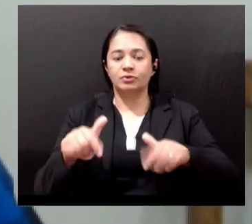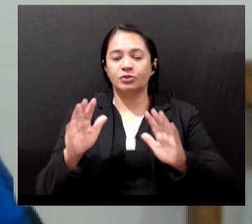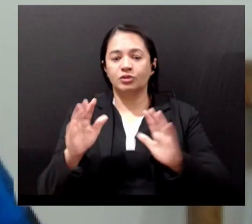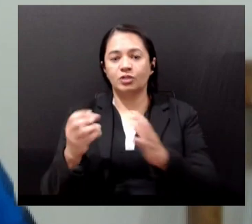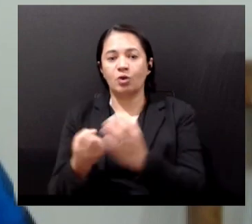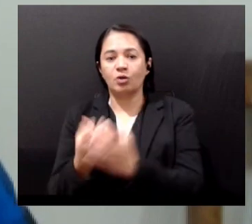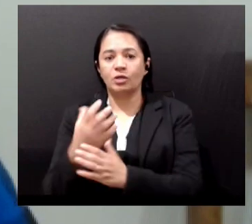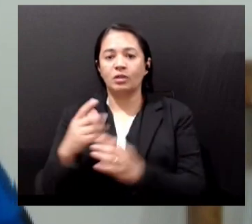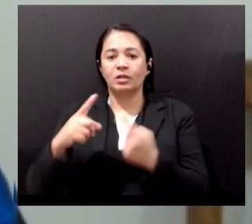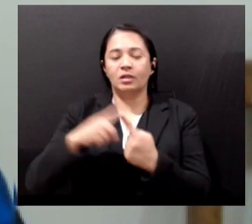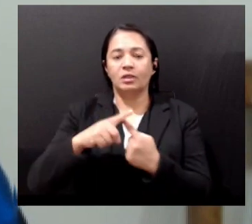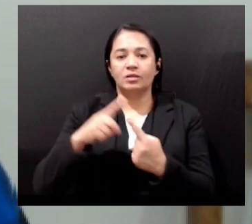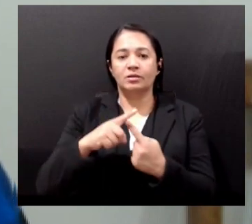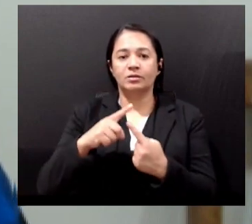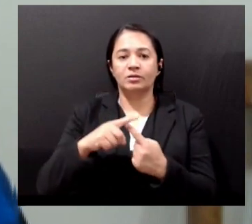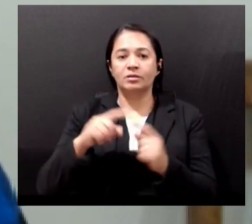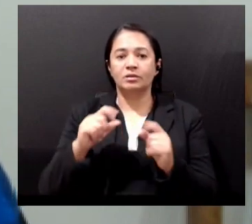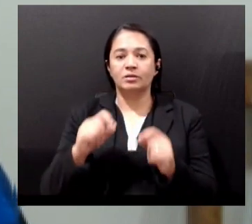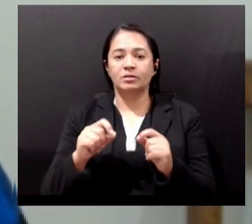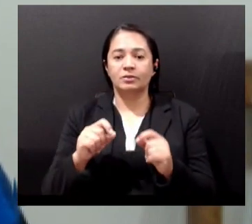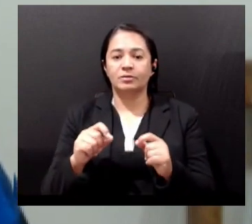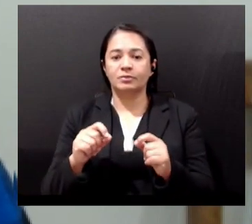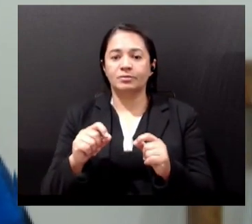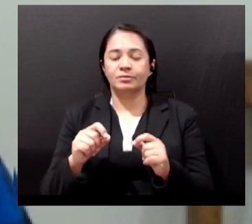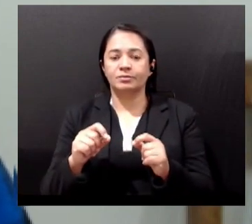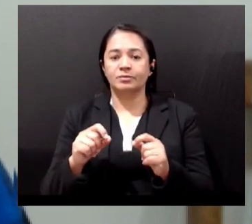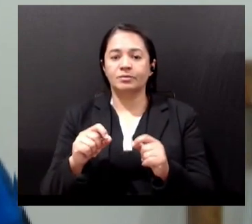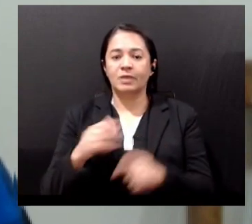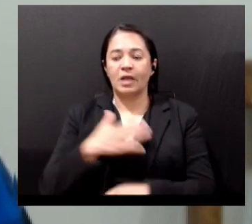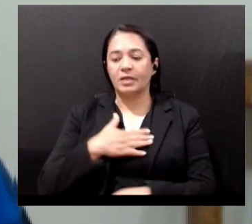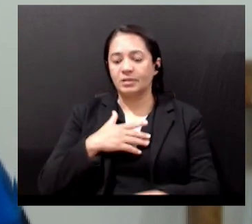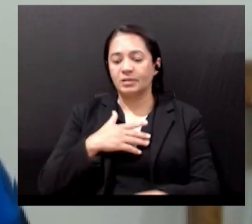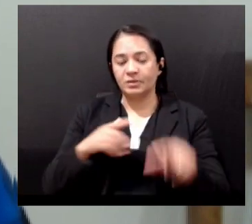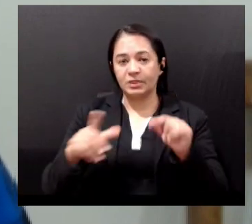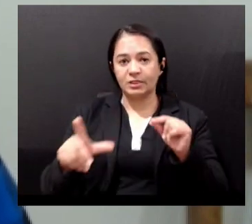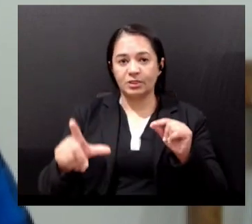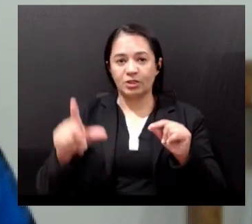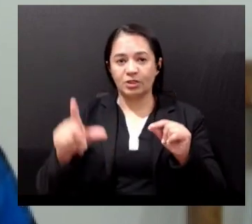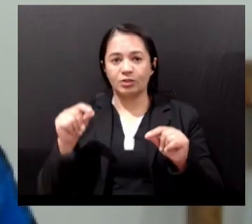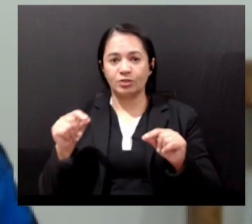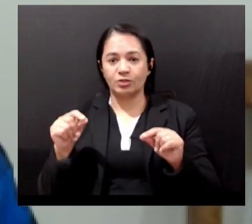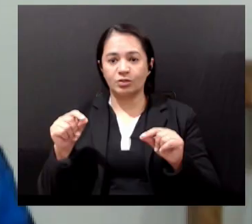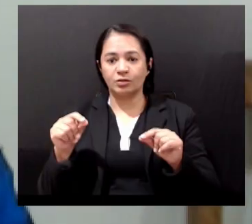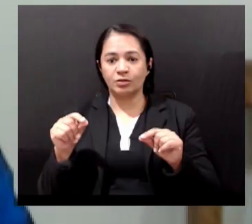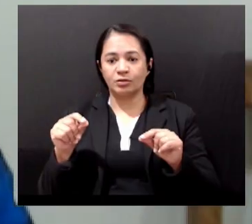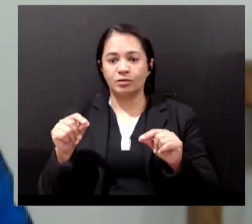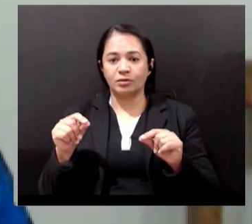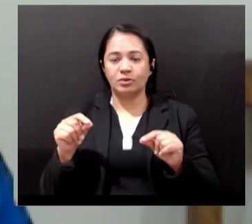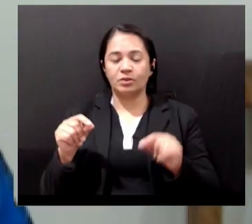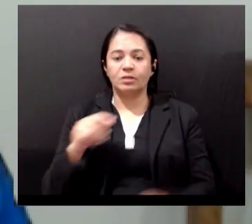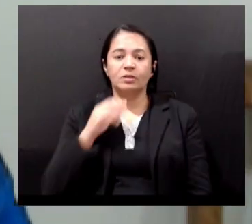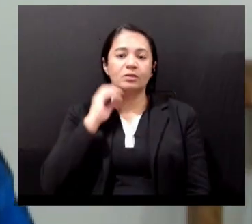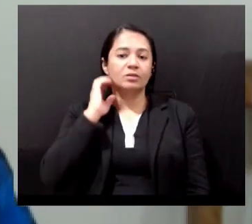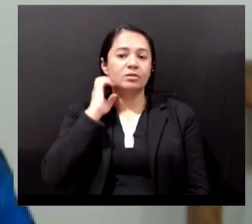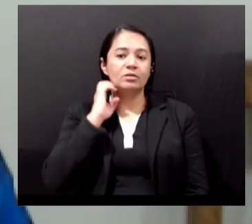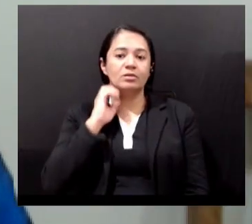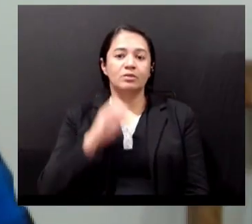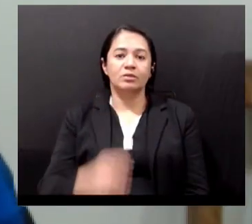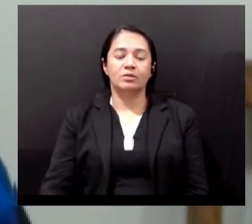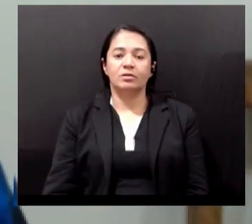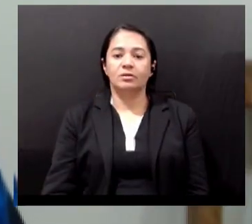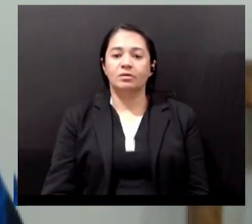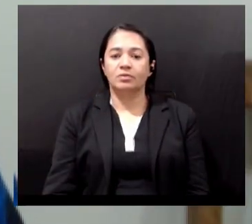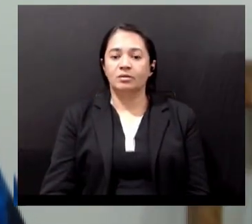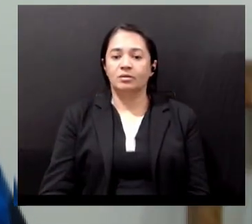um modelo que faz com que as minhas escolhas entre quais culturas plantar e em